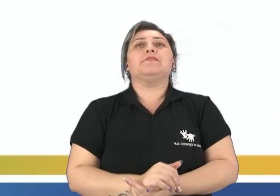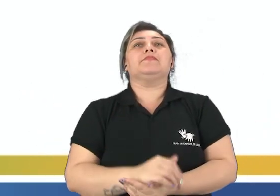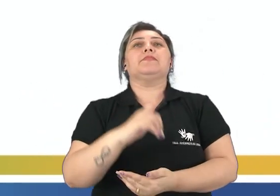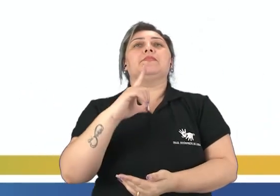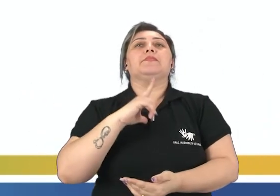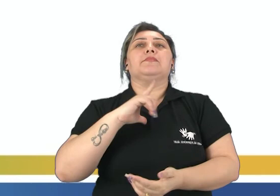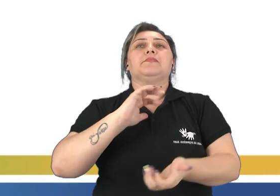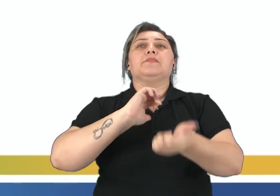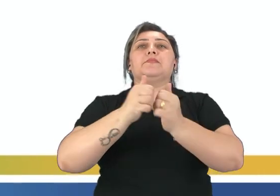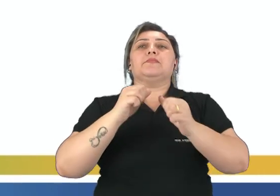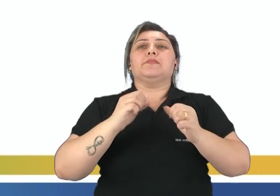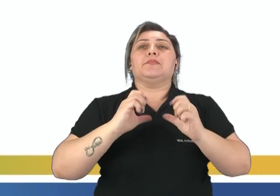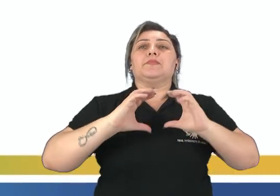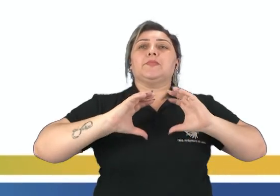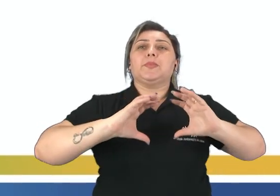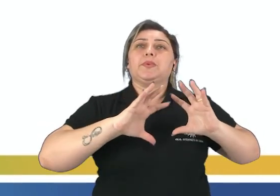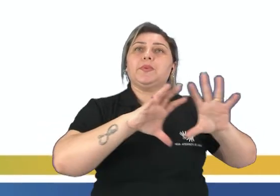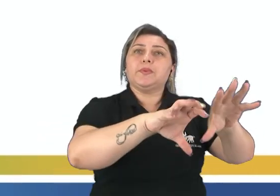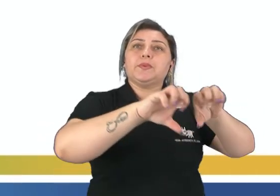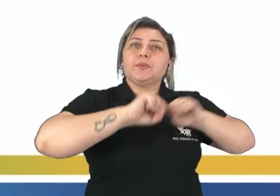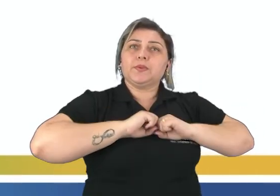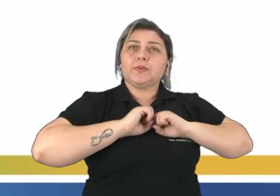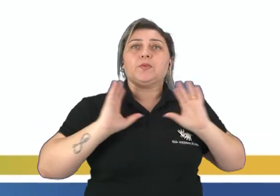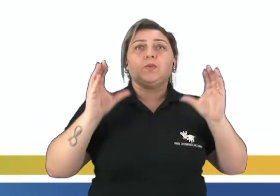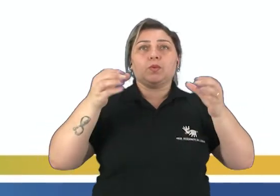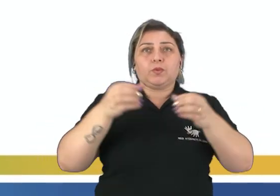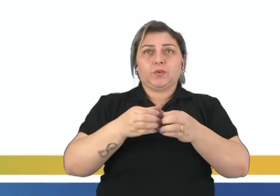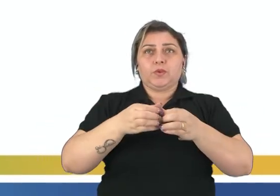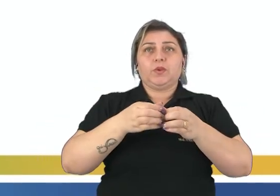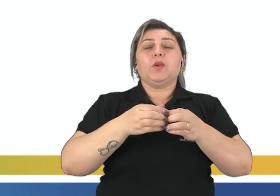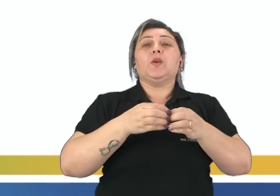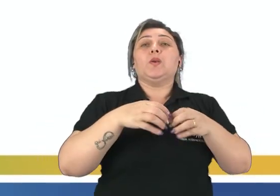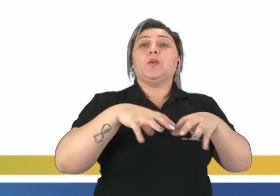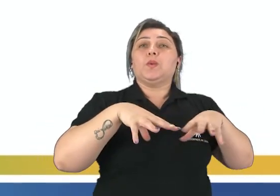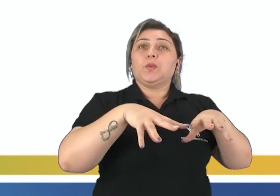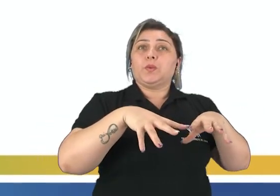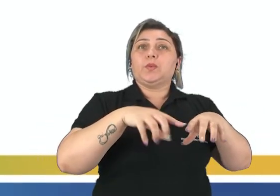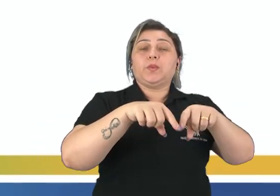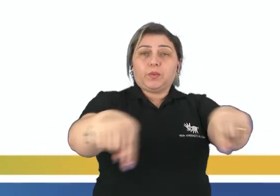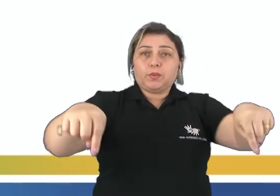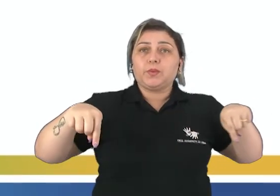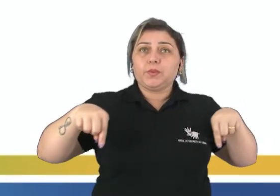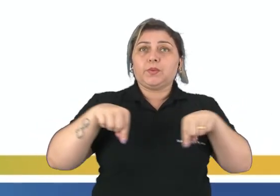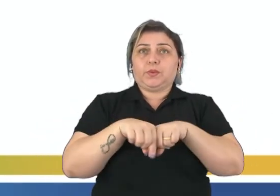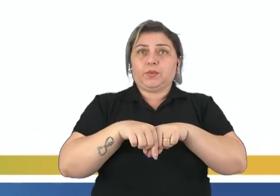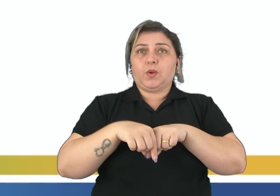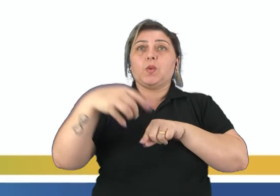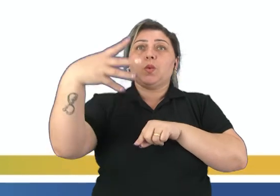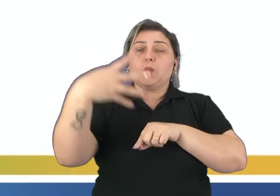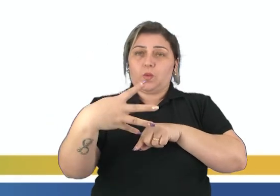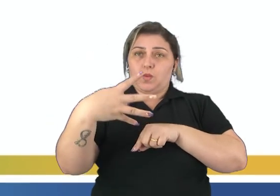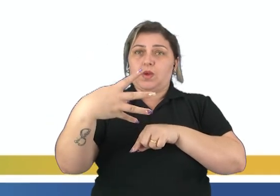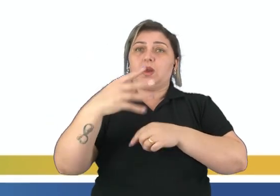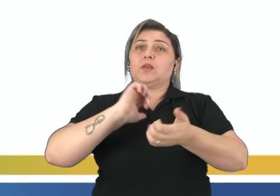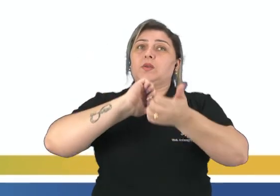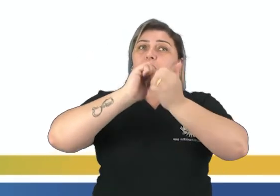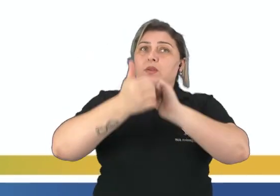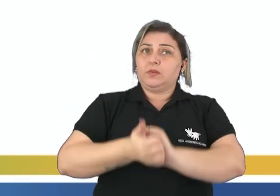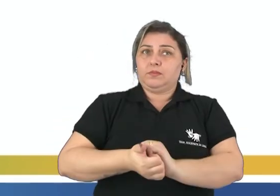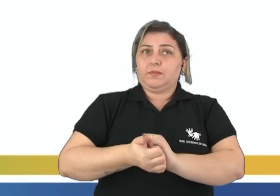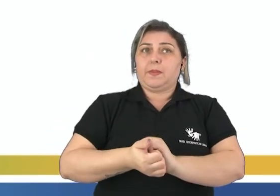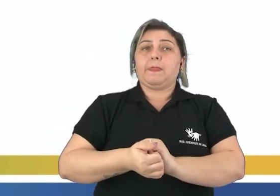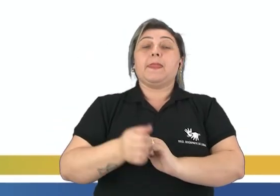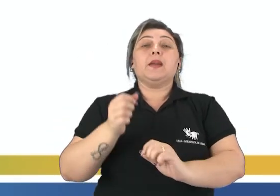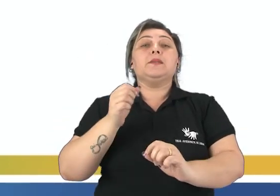os esportes de invasão, esporte coletivo com invasão de território na quadra. São 4 esportes. Então,